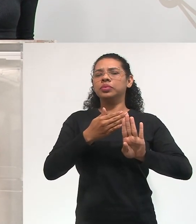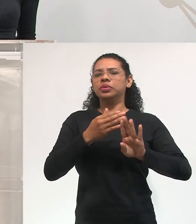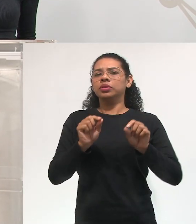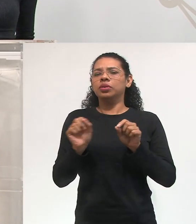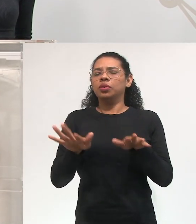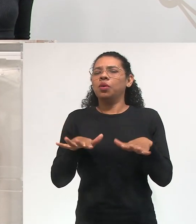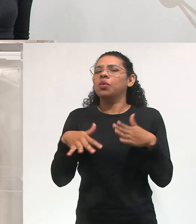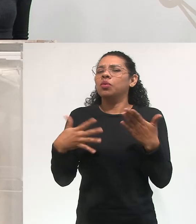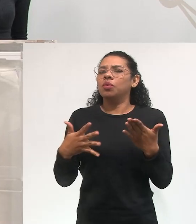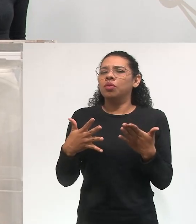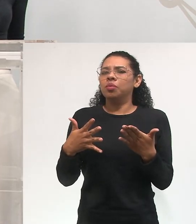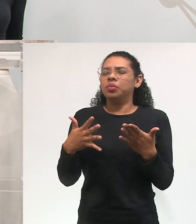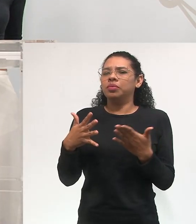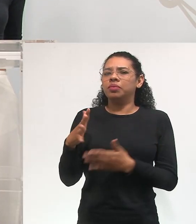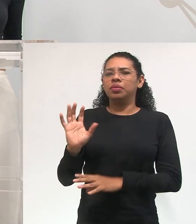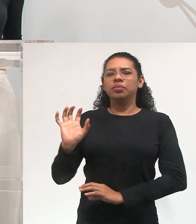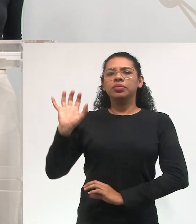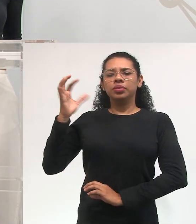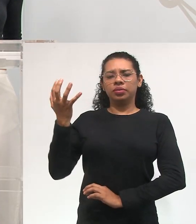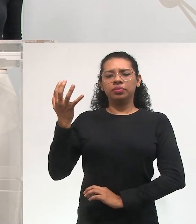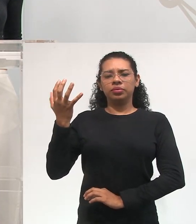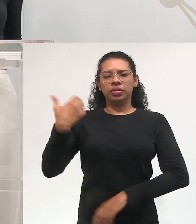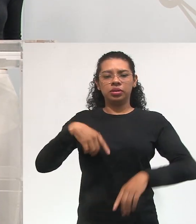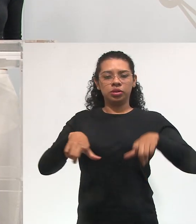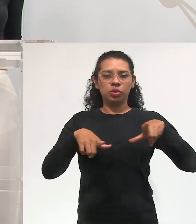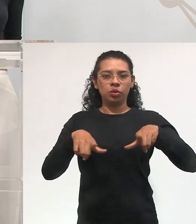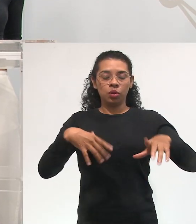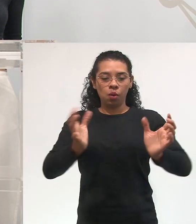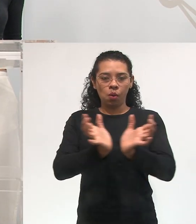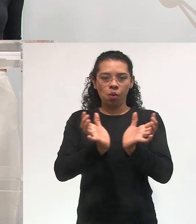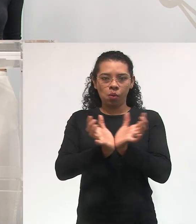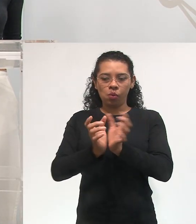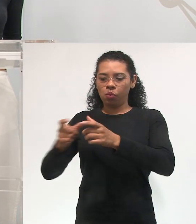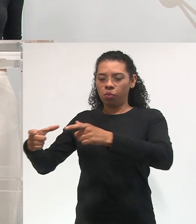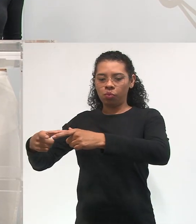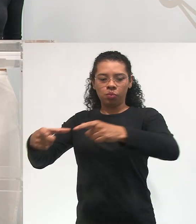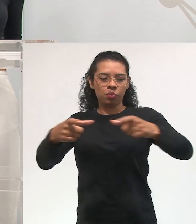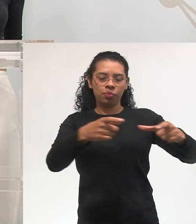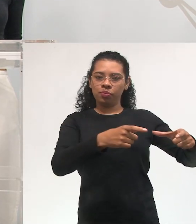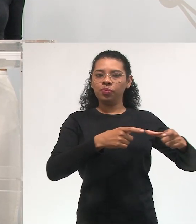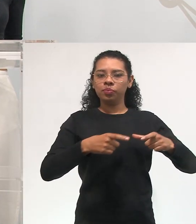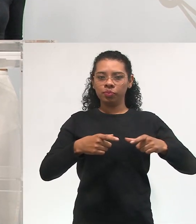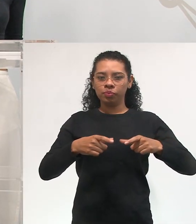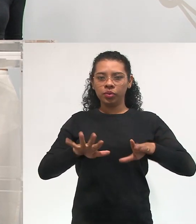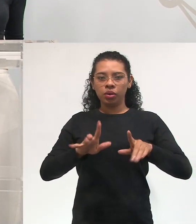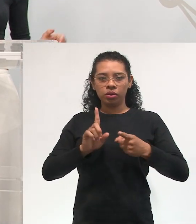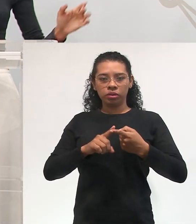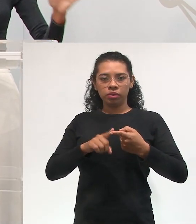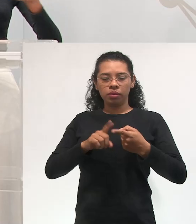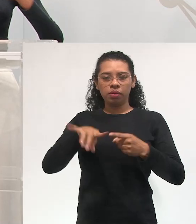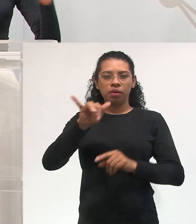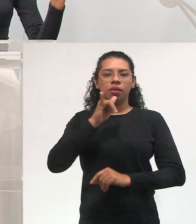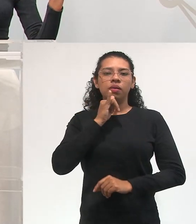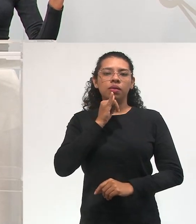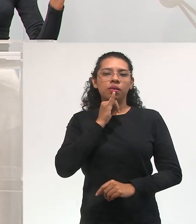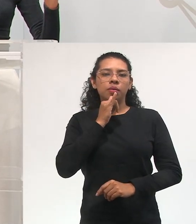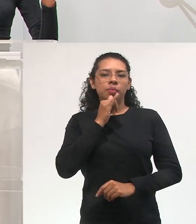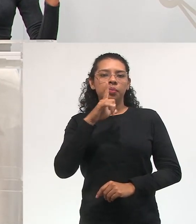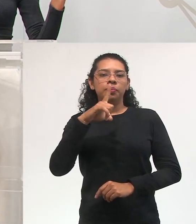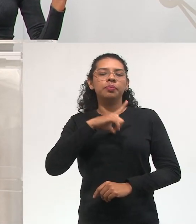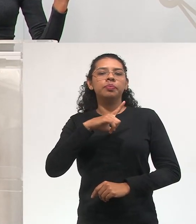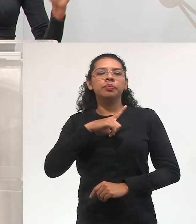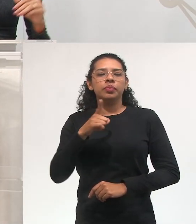cotidiano da classe trabalhadora? E aí a gente pode usar o exemplo dos